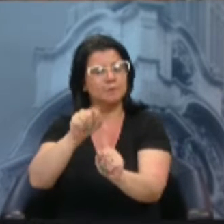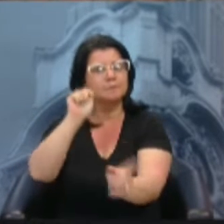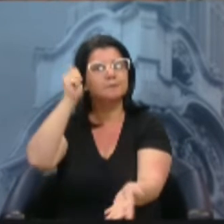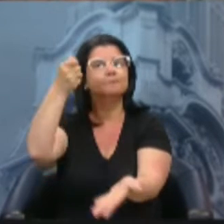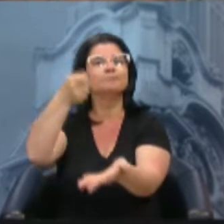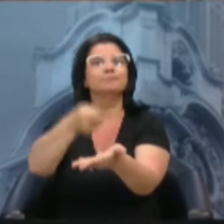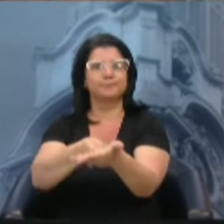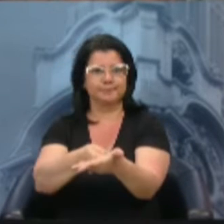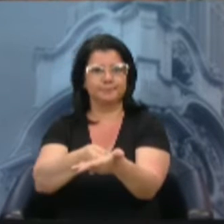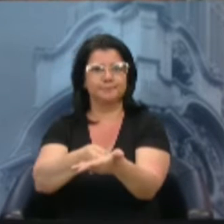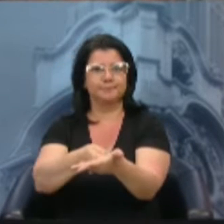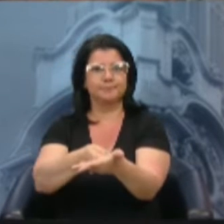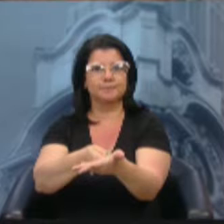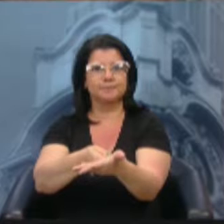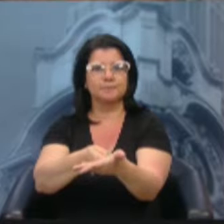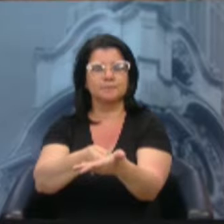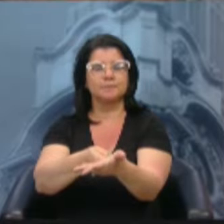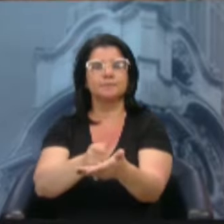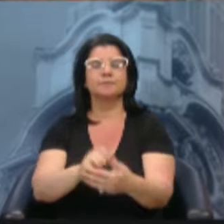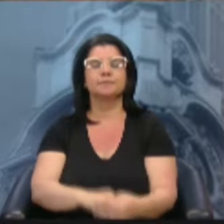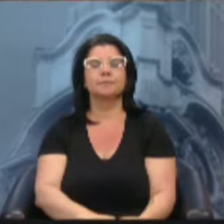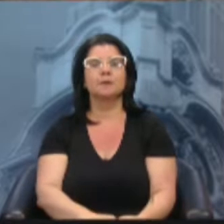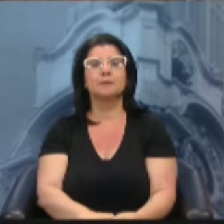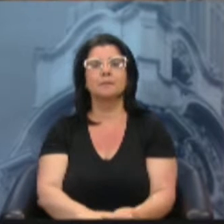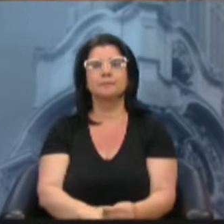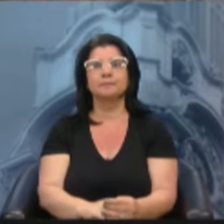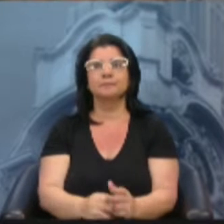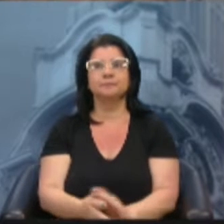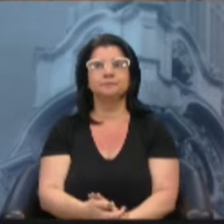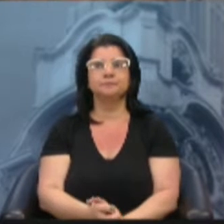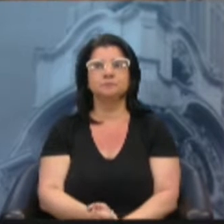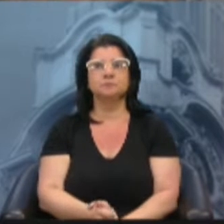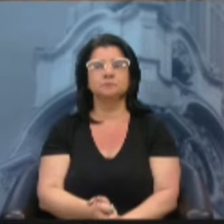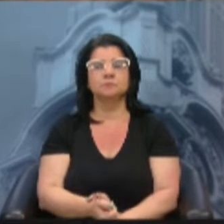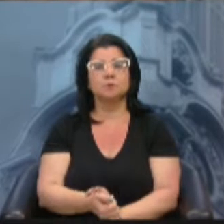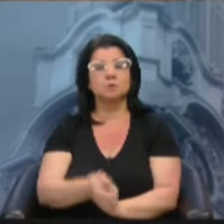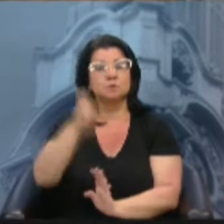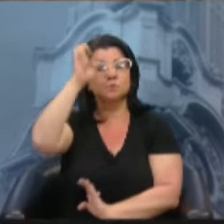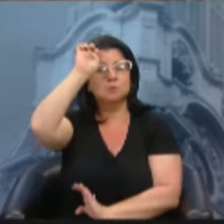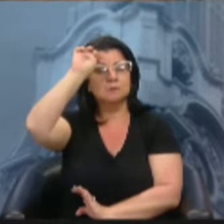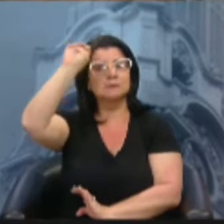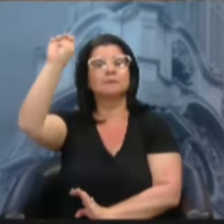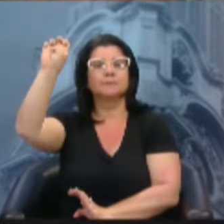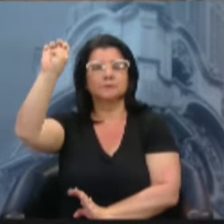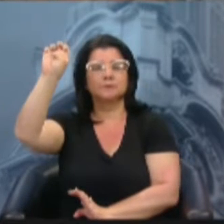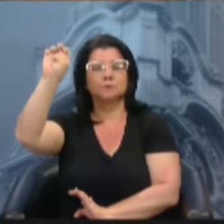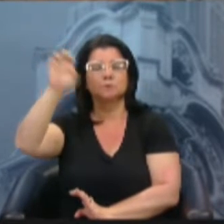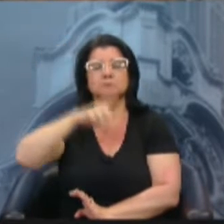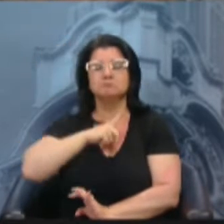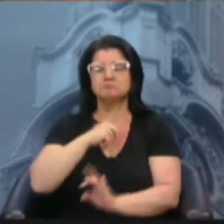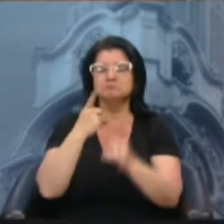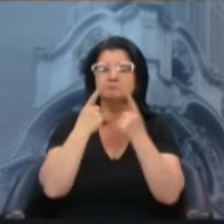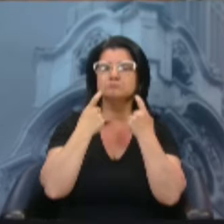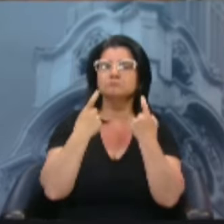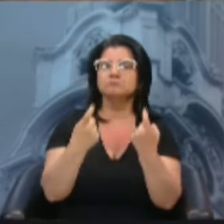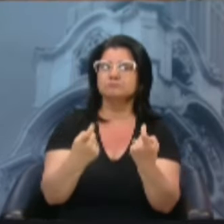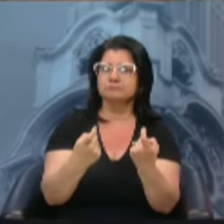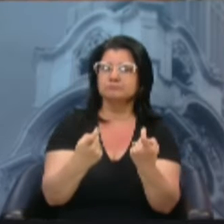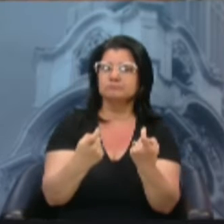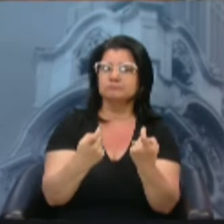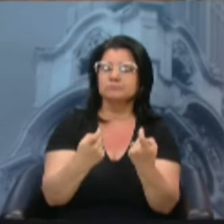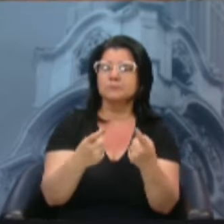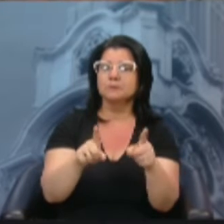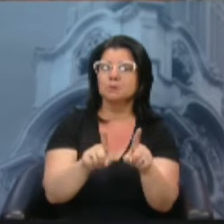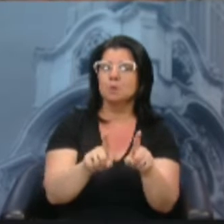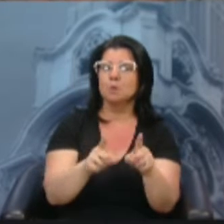cumprimento, né, das obrigações por parte, né, dos empreendedores interessados, tanto para